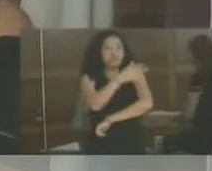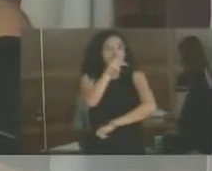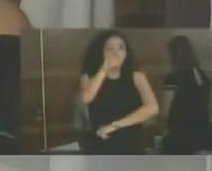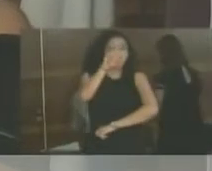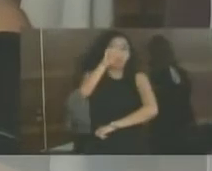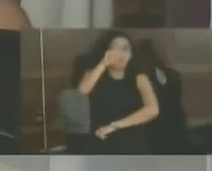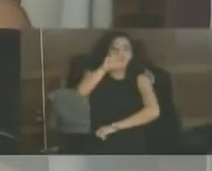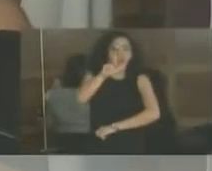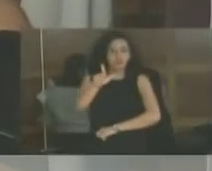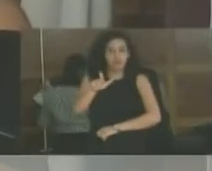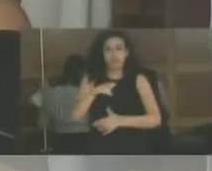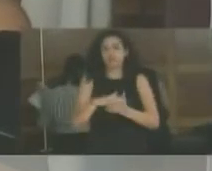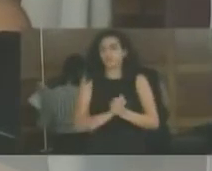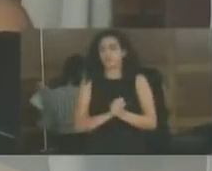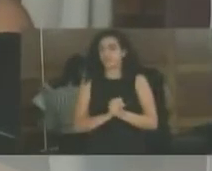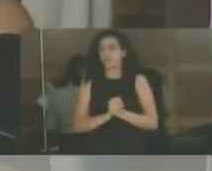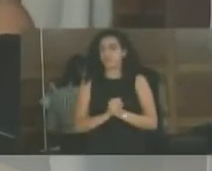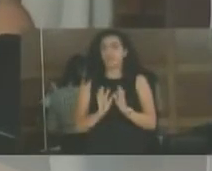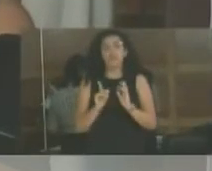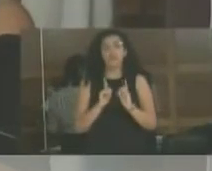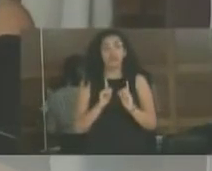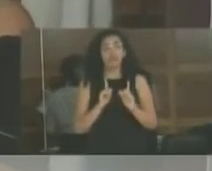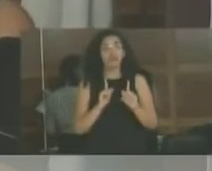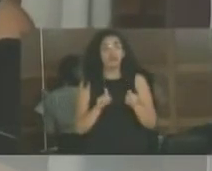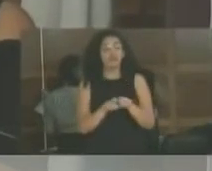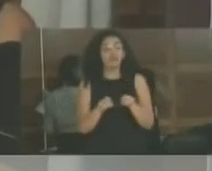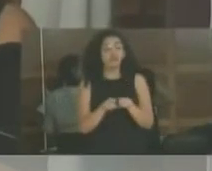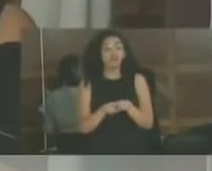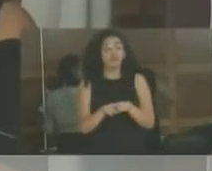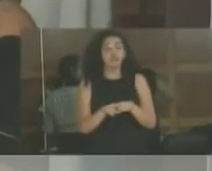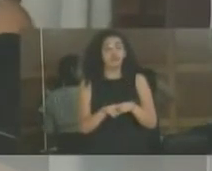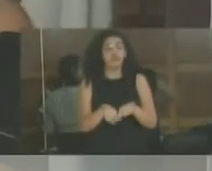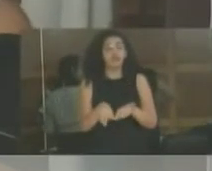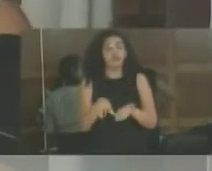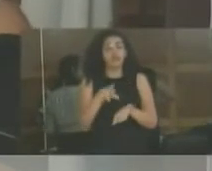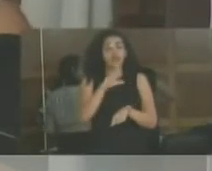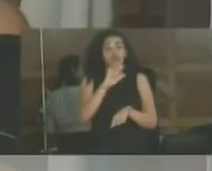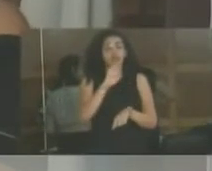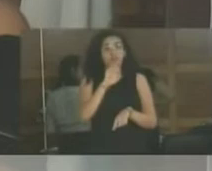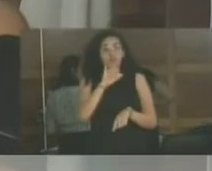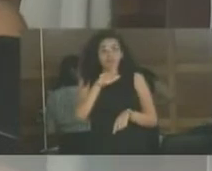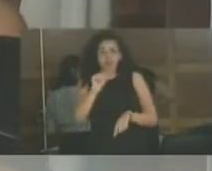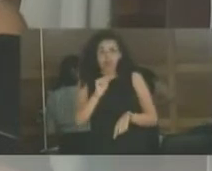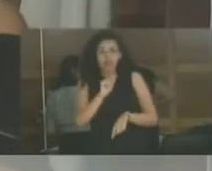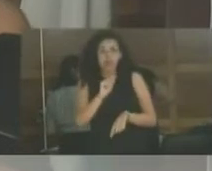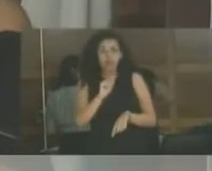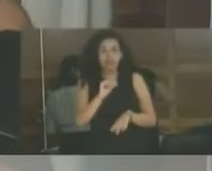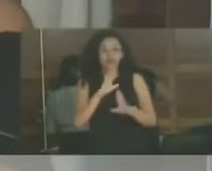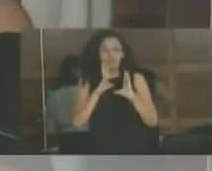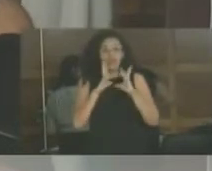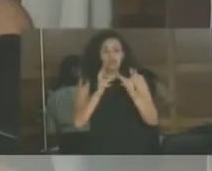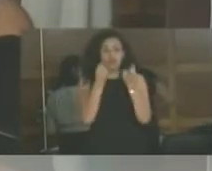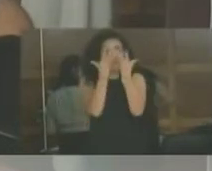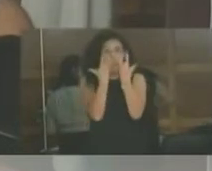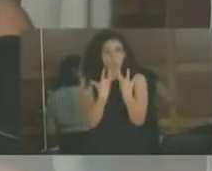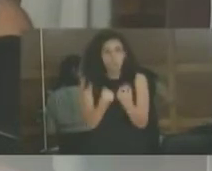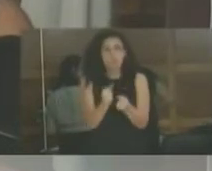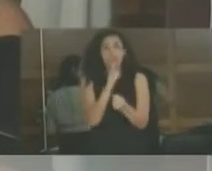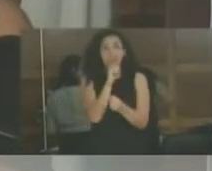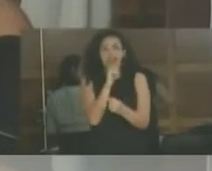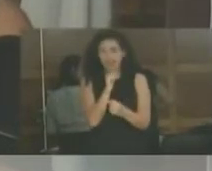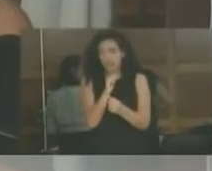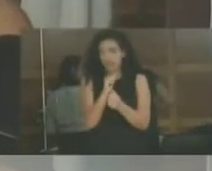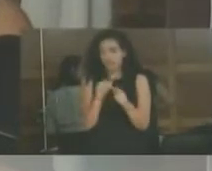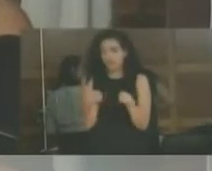do Pontal. É, a drenagem ali na Praia da Ribeira está finalizando a ordem de serviço, né? E as lâmpadas de LED também